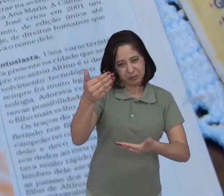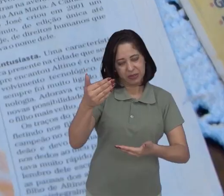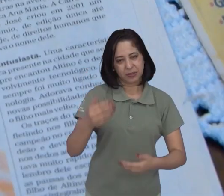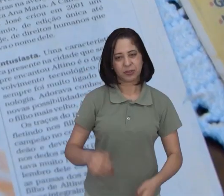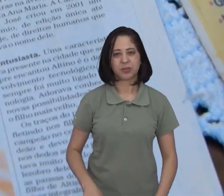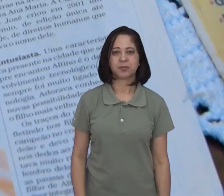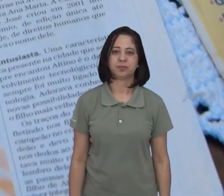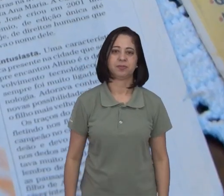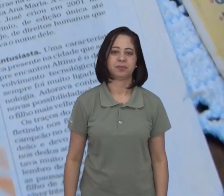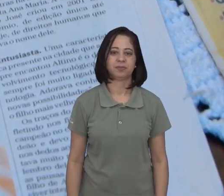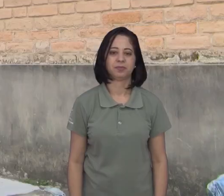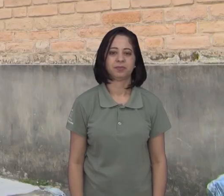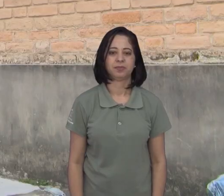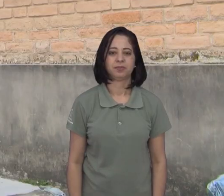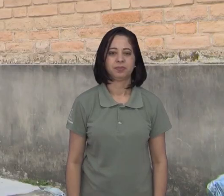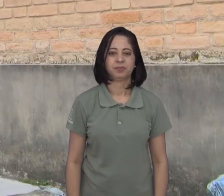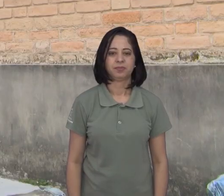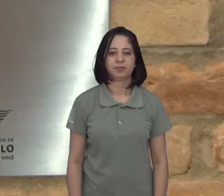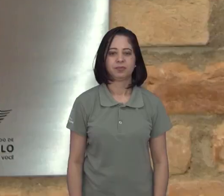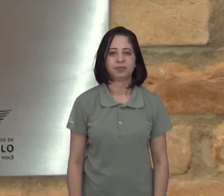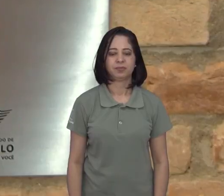pessoa.